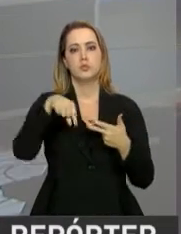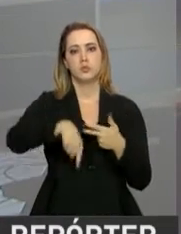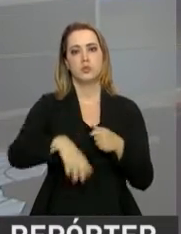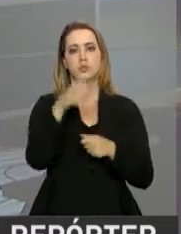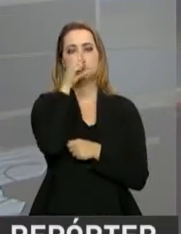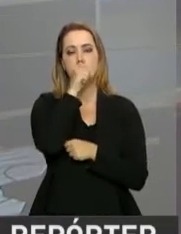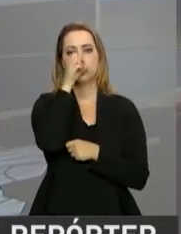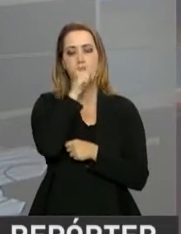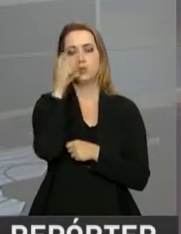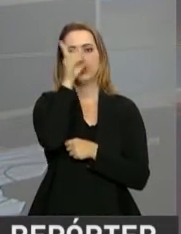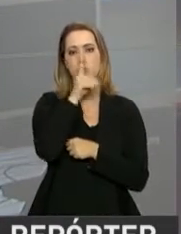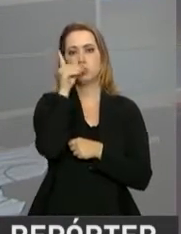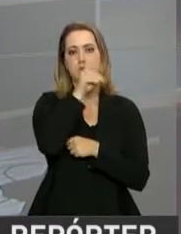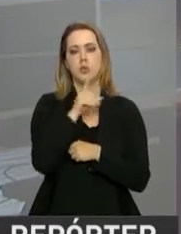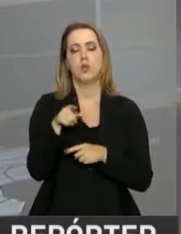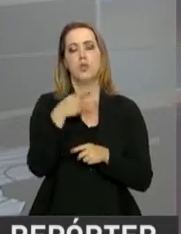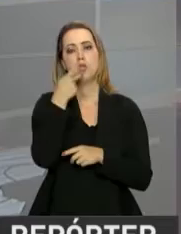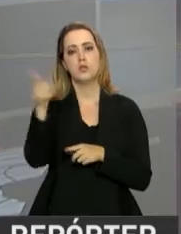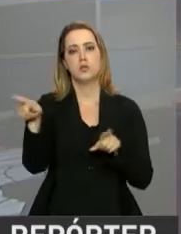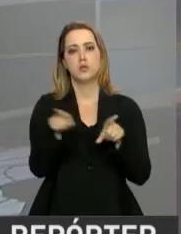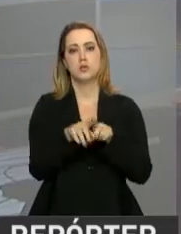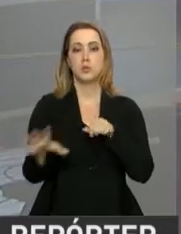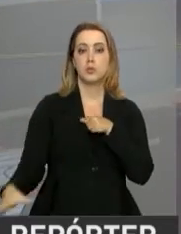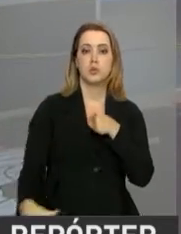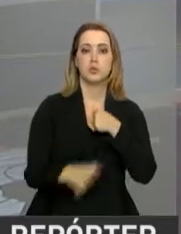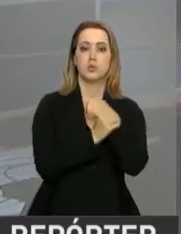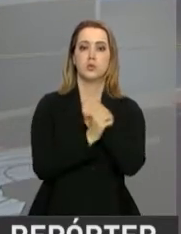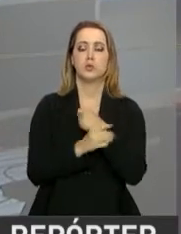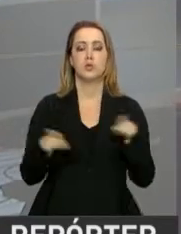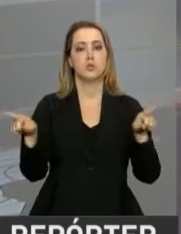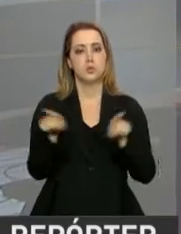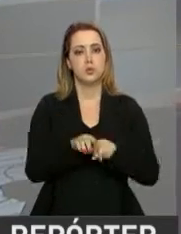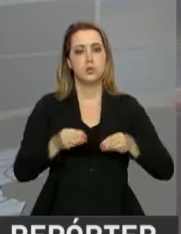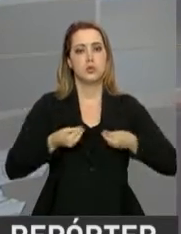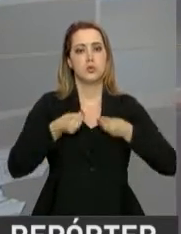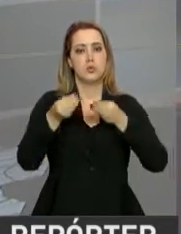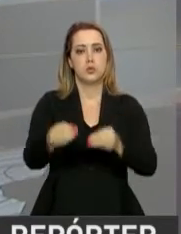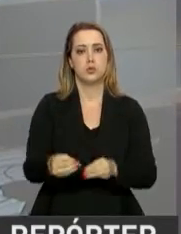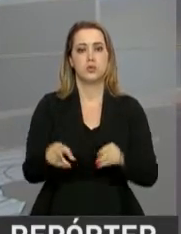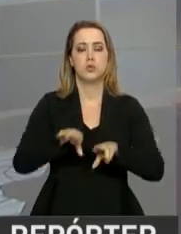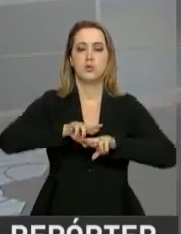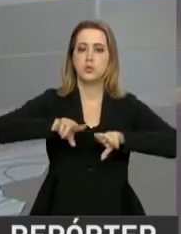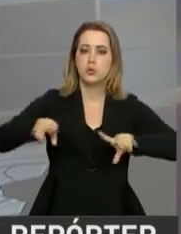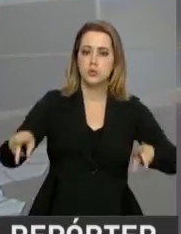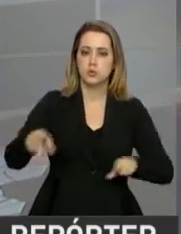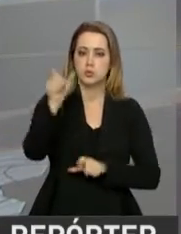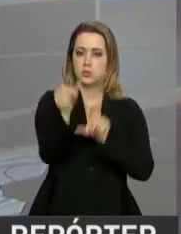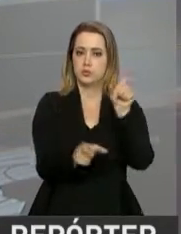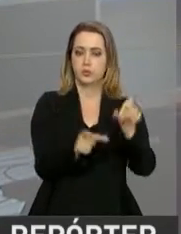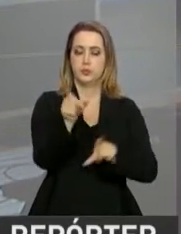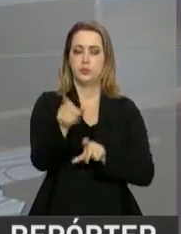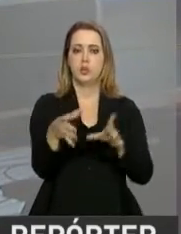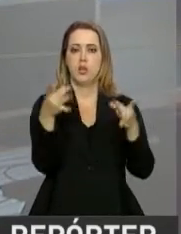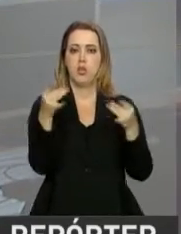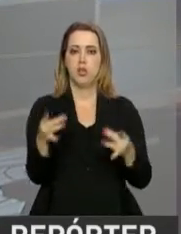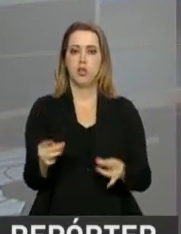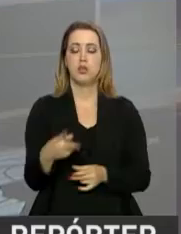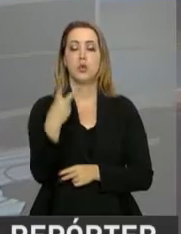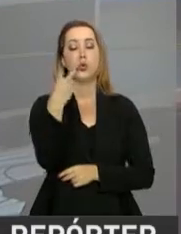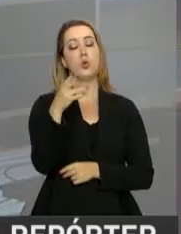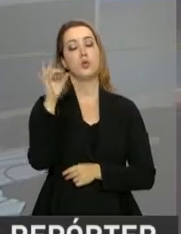semana. Ele falou também sobre o esquema de segurança montado e que vai garantir tranquilidade aos candidatos e destacou que